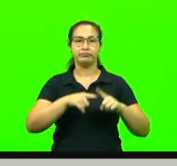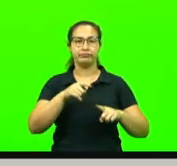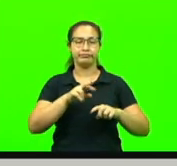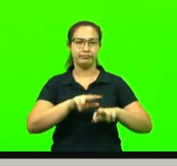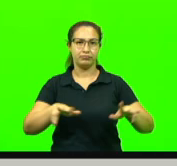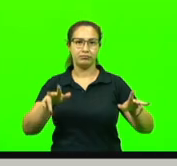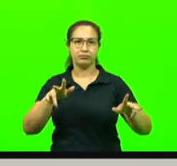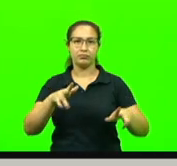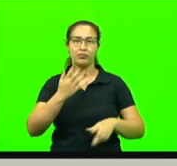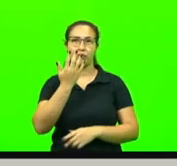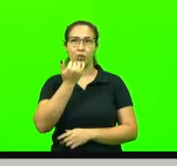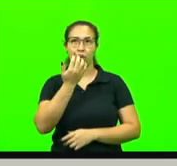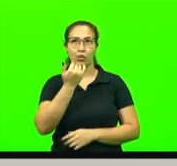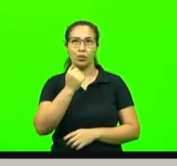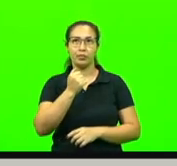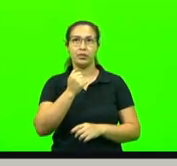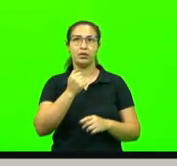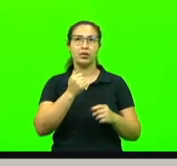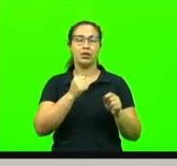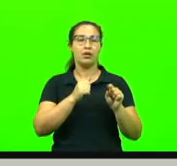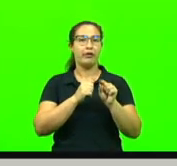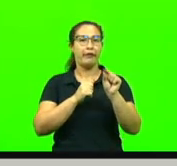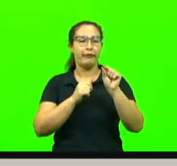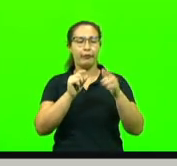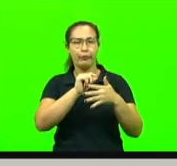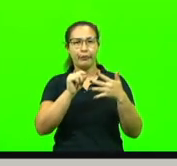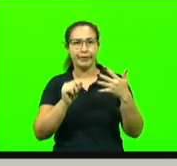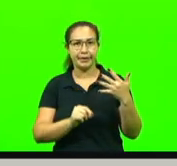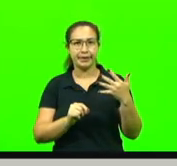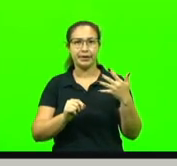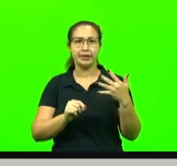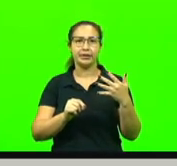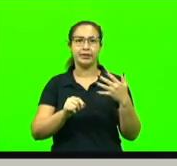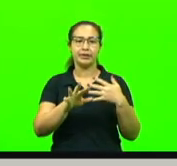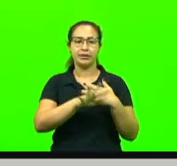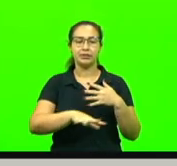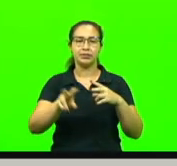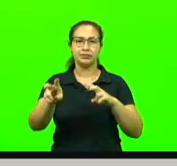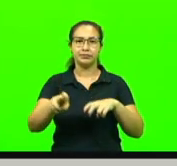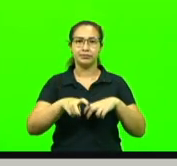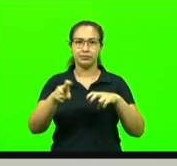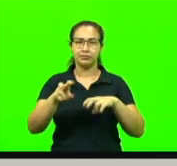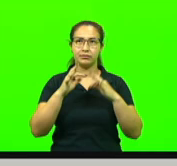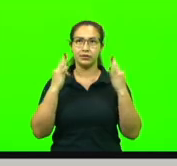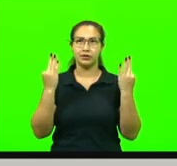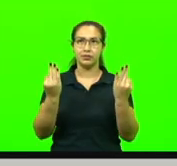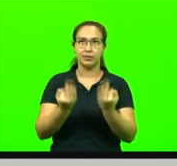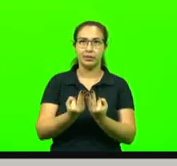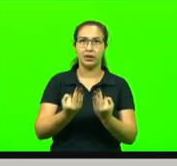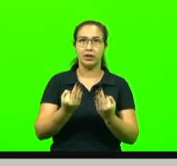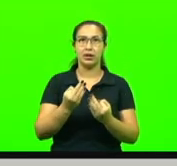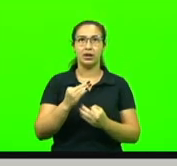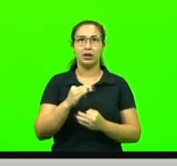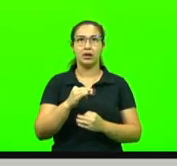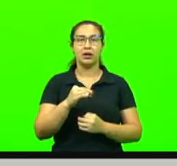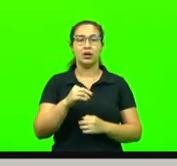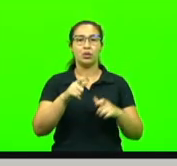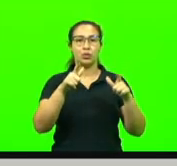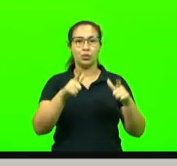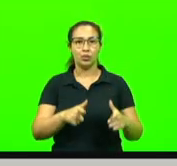alimentícios da agricultura familiar pelos estabelecimentos penitenciários do Estado de Santa